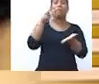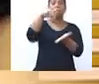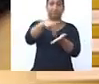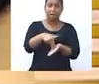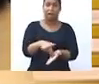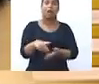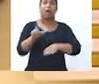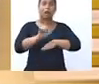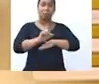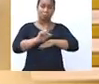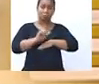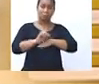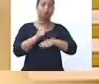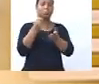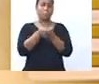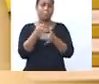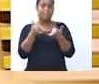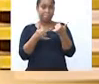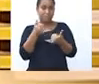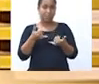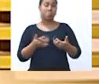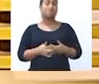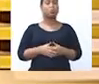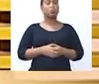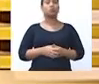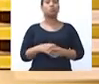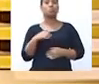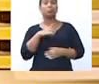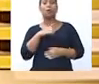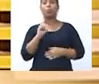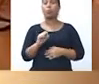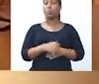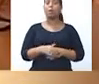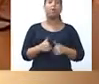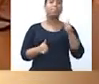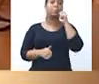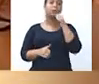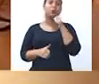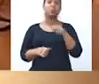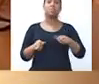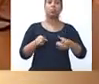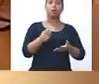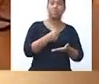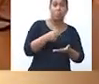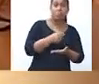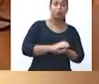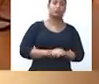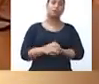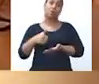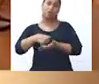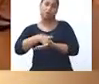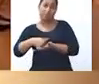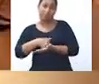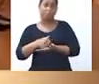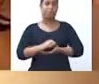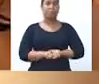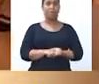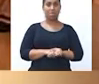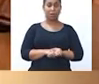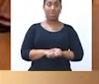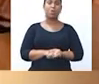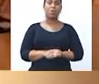hoje nas lojas de brinquedo, você tem os brinquedos lá da menina, que é o fogãozinho, o ferrinho de passar. As